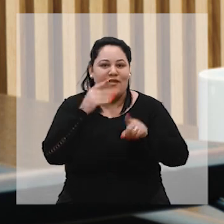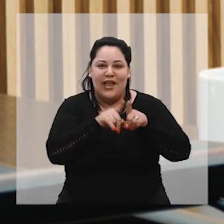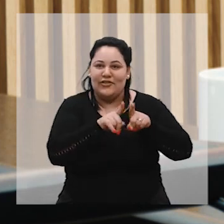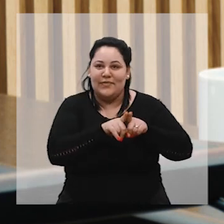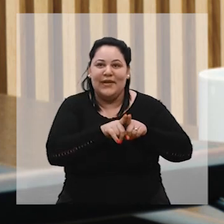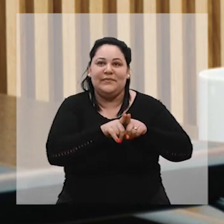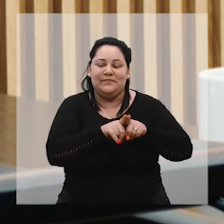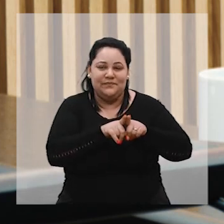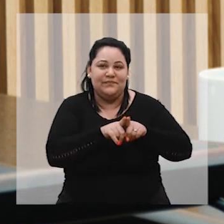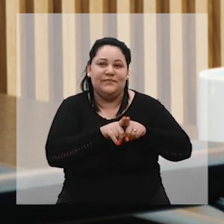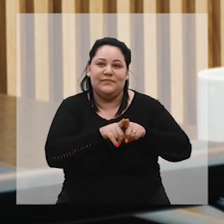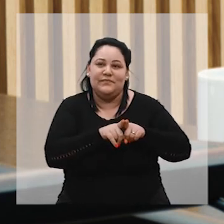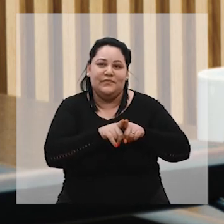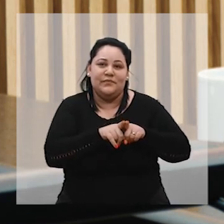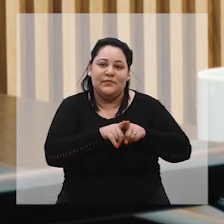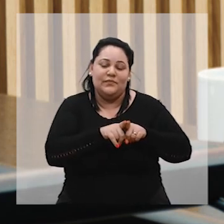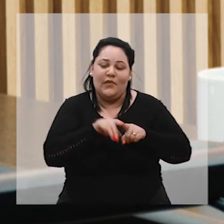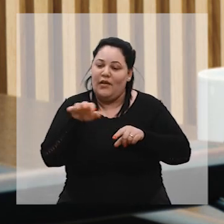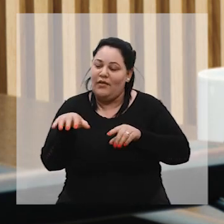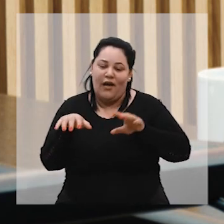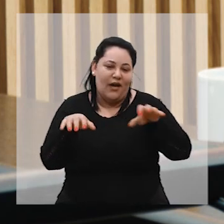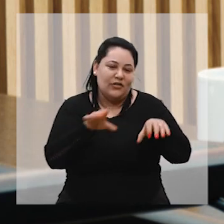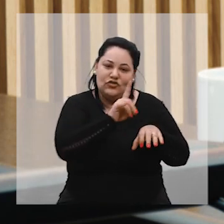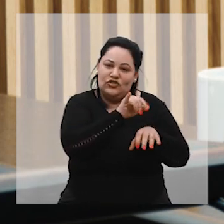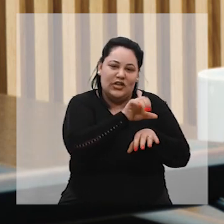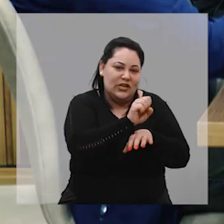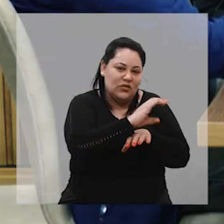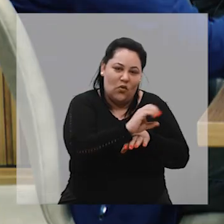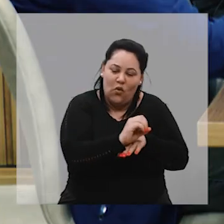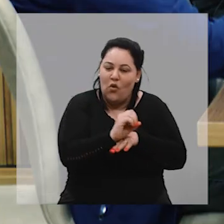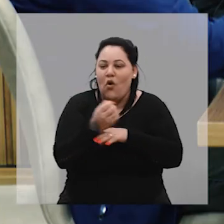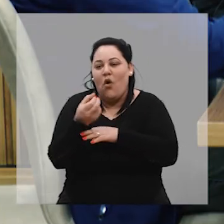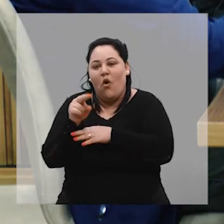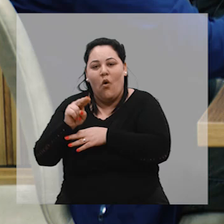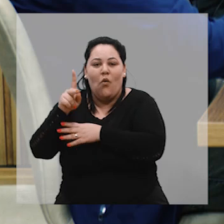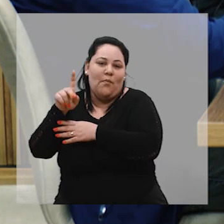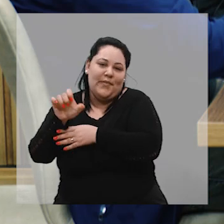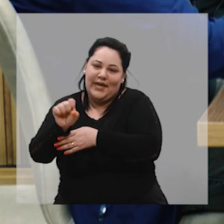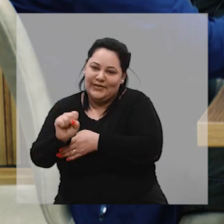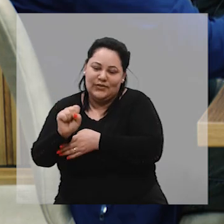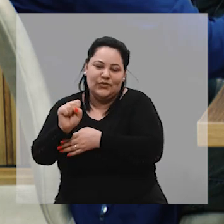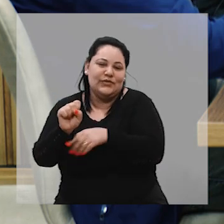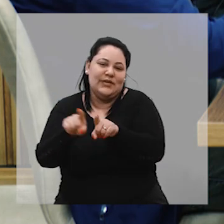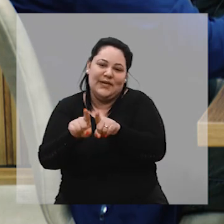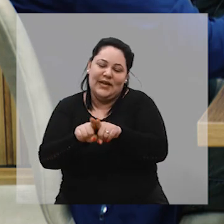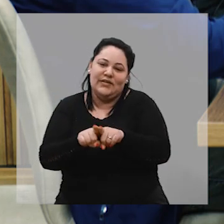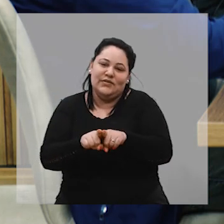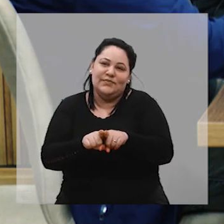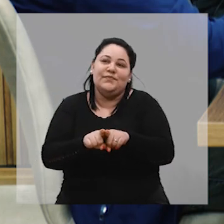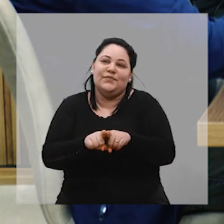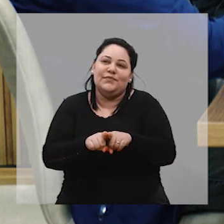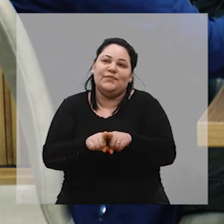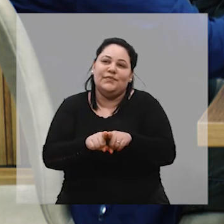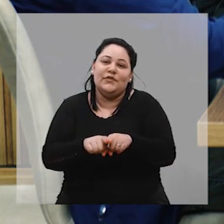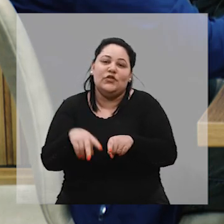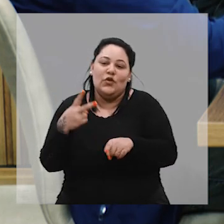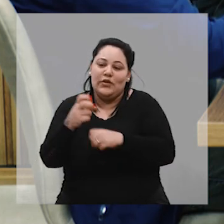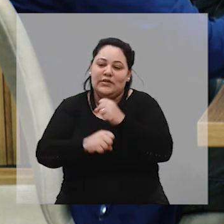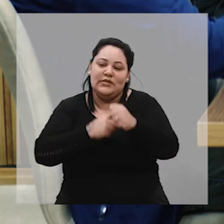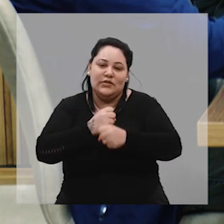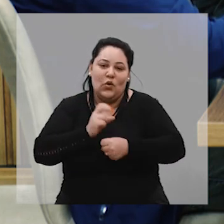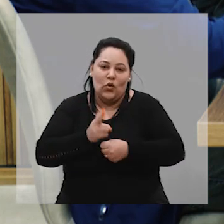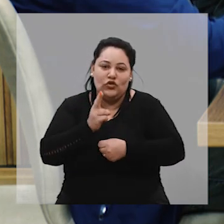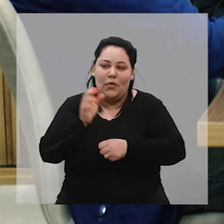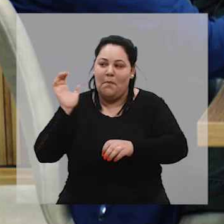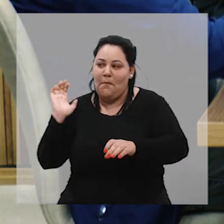sabe, cara? Que daqui a pouco, não dá aqui, vai dar ali. Então, estando entre os 3 melhores, 2 anos seguindo no